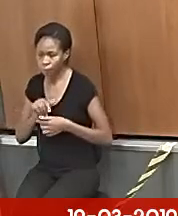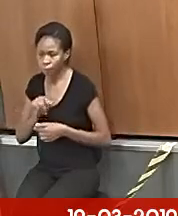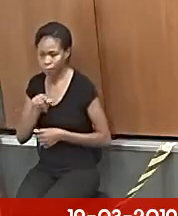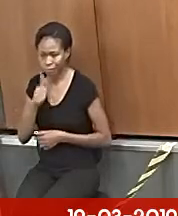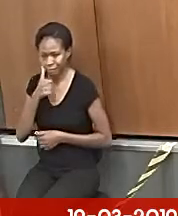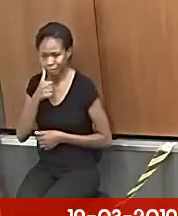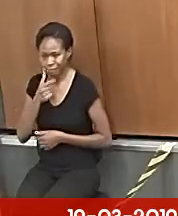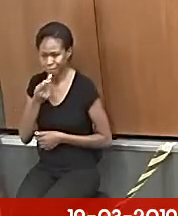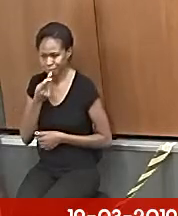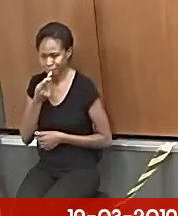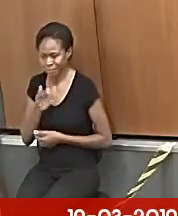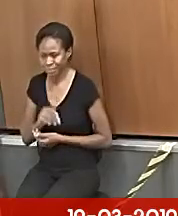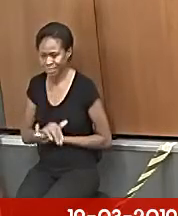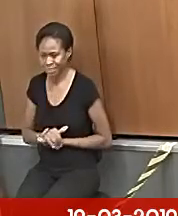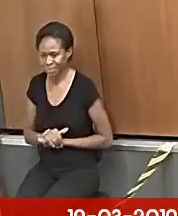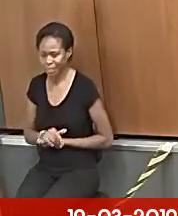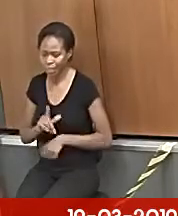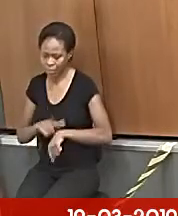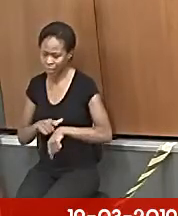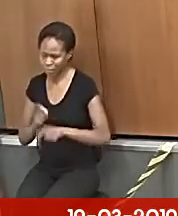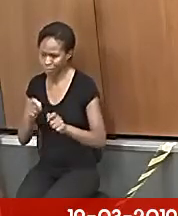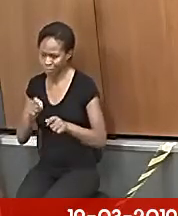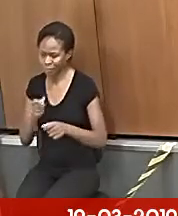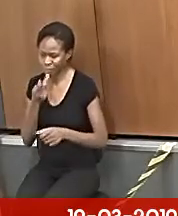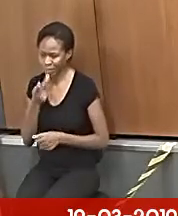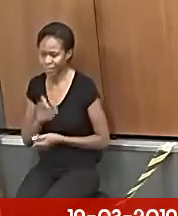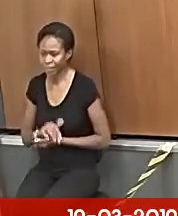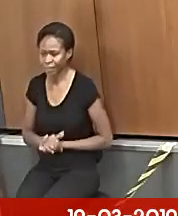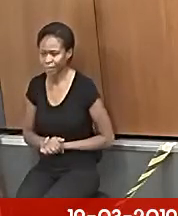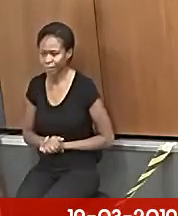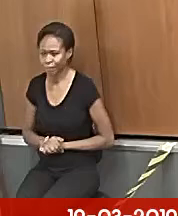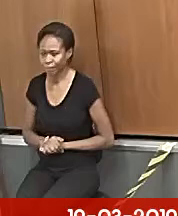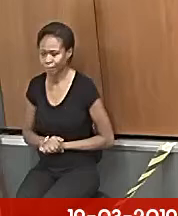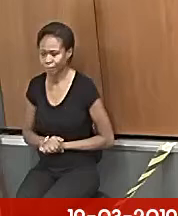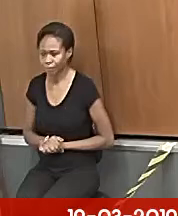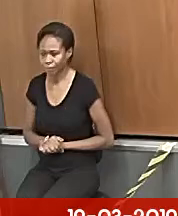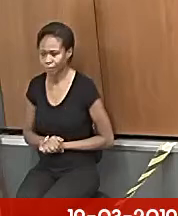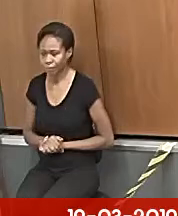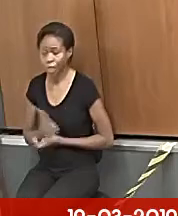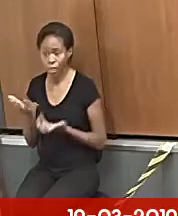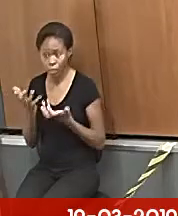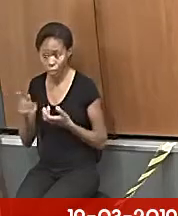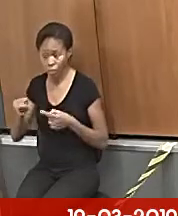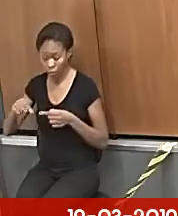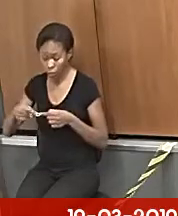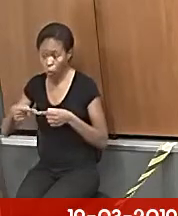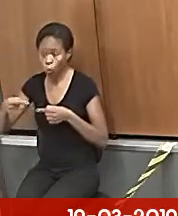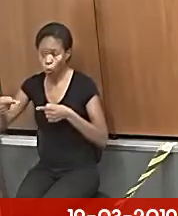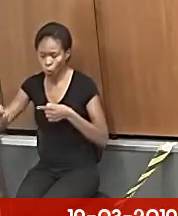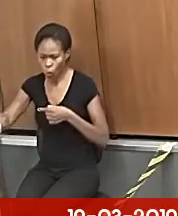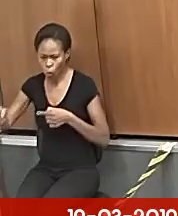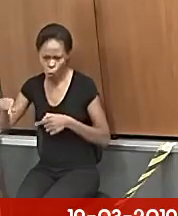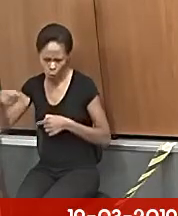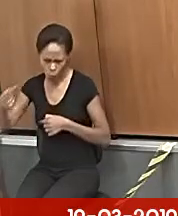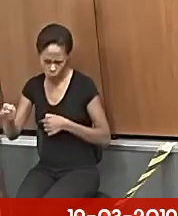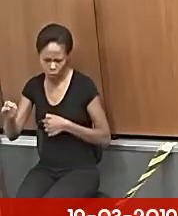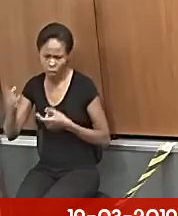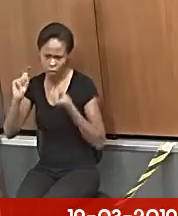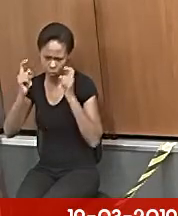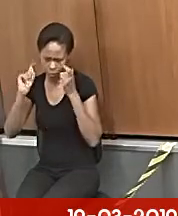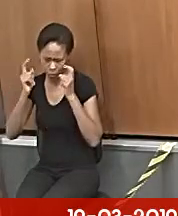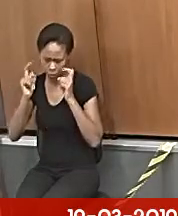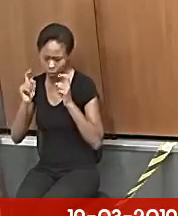perfeitamente ainda tem tempo é assim na próxima audiência tiver que a federação das